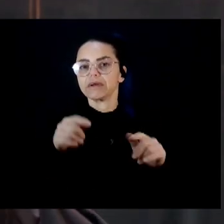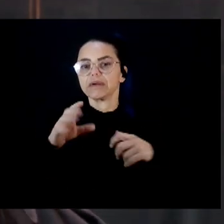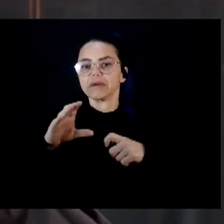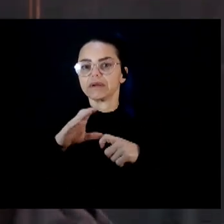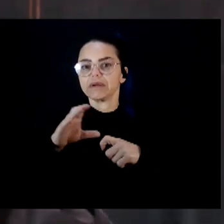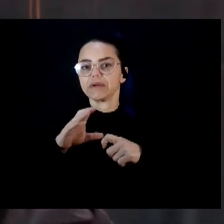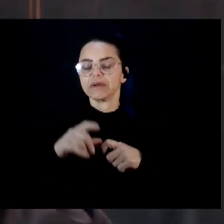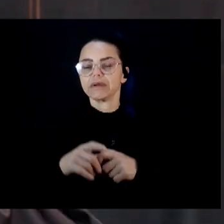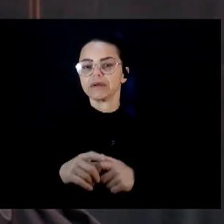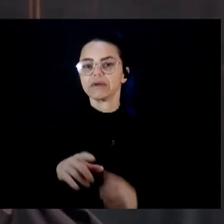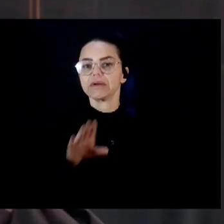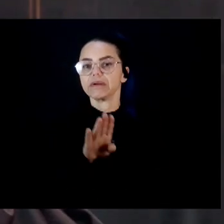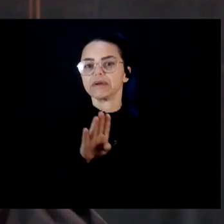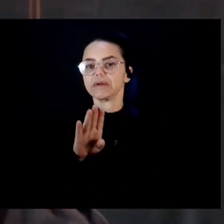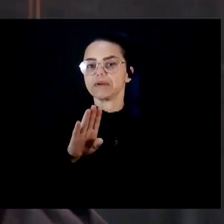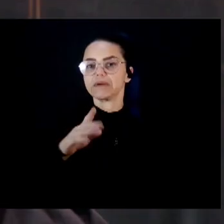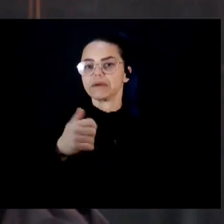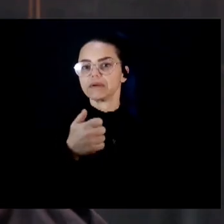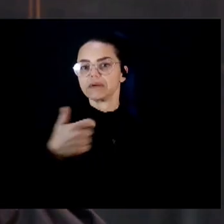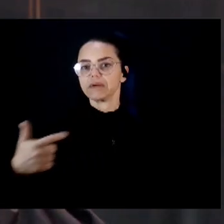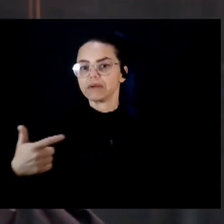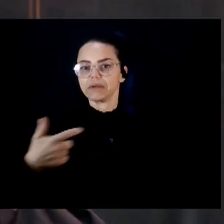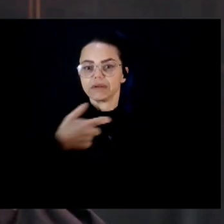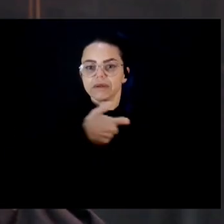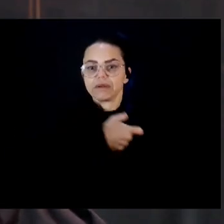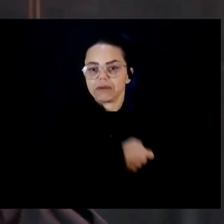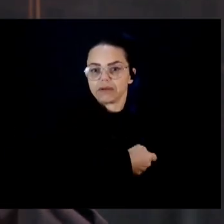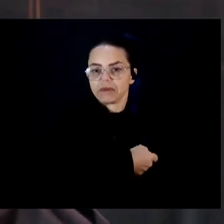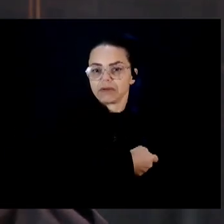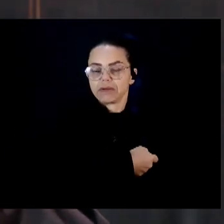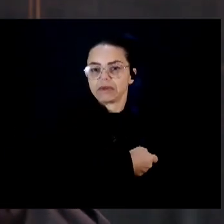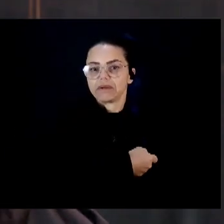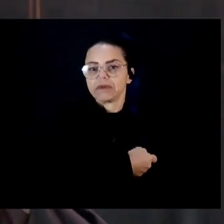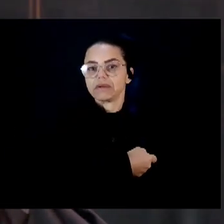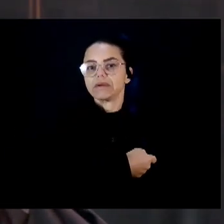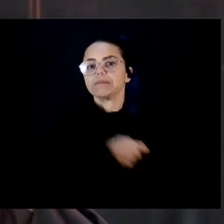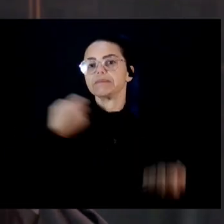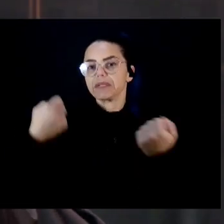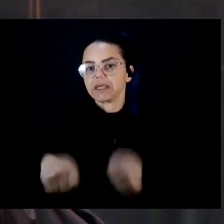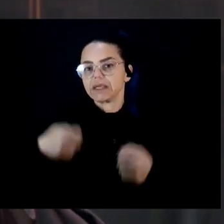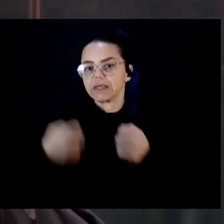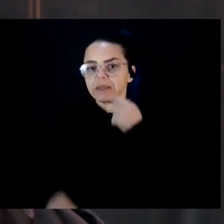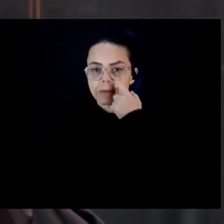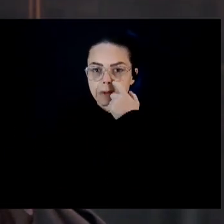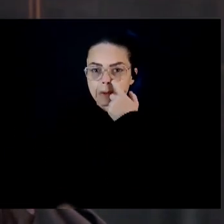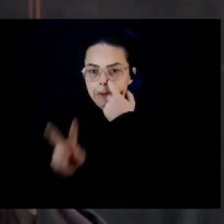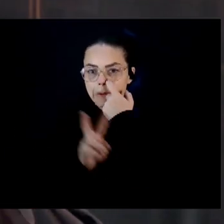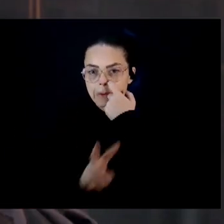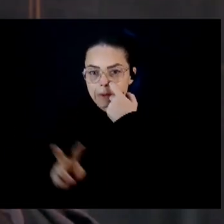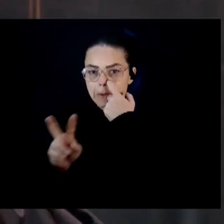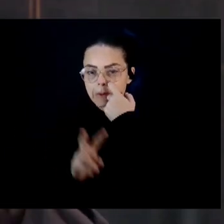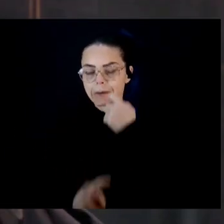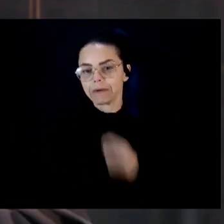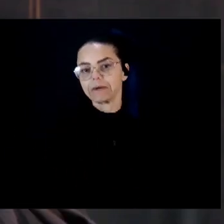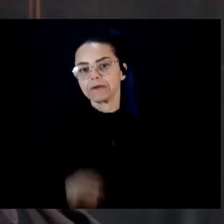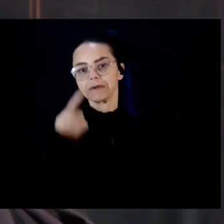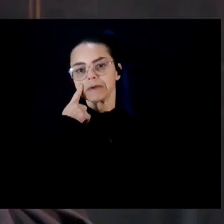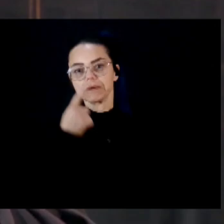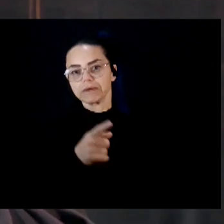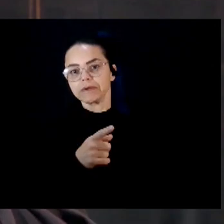vitamina B12 por via injetável, né? Então, muitas vezes, aquilo que a gente olha, hoje se fala muito